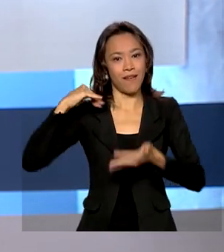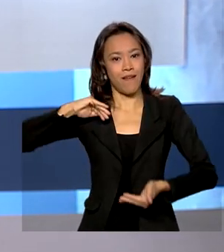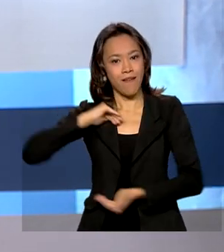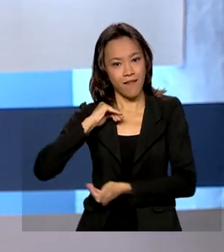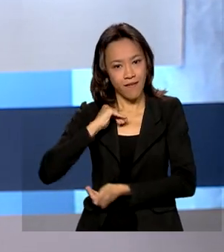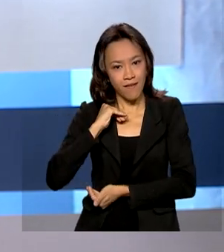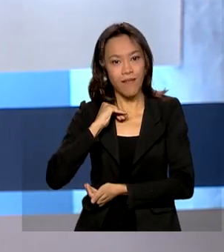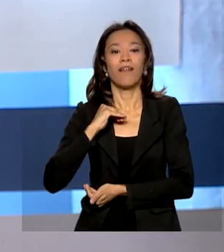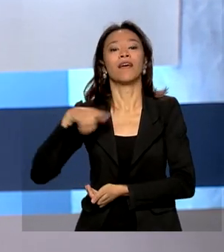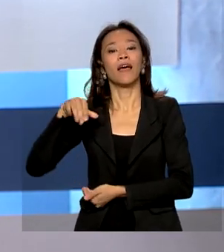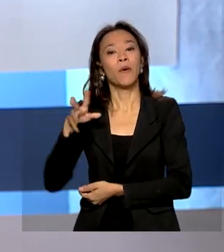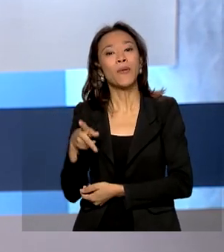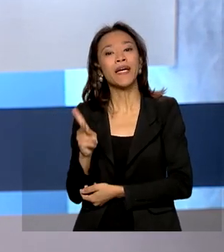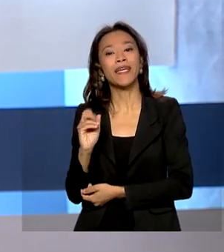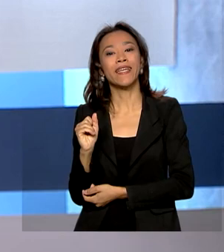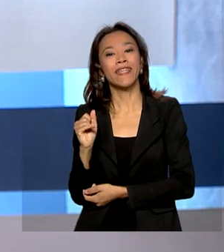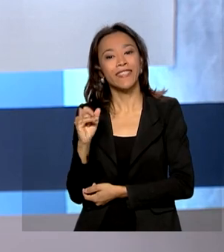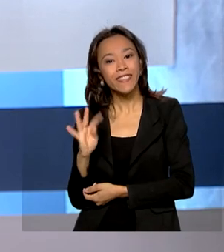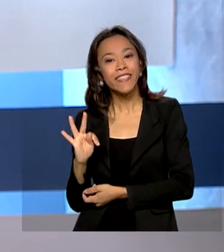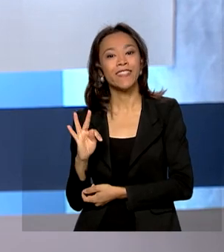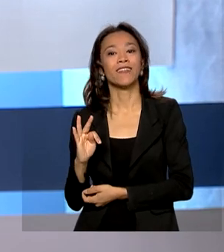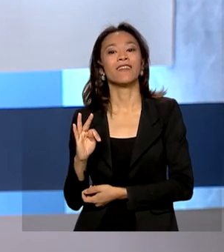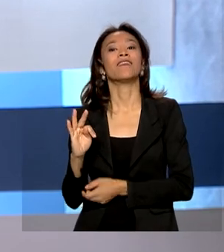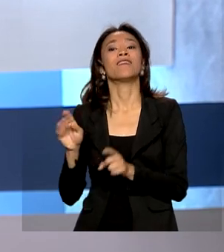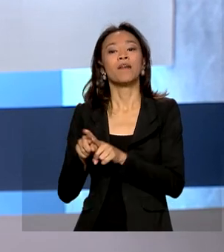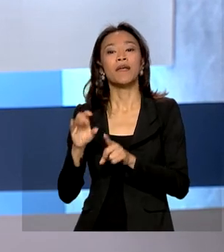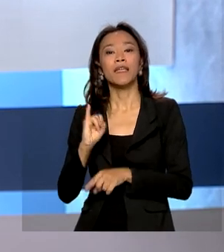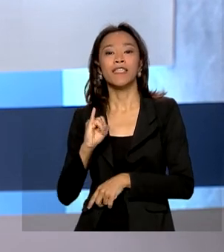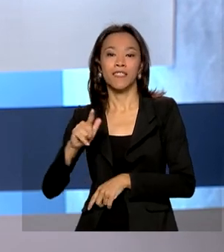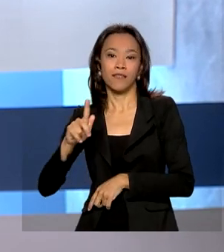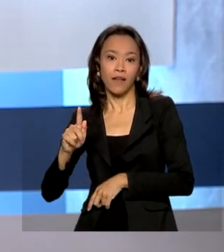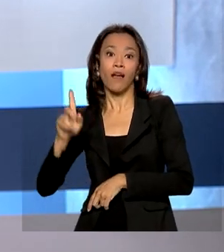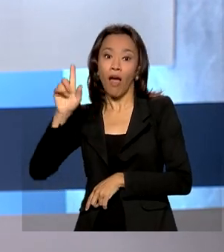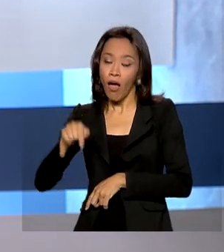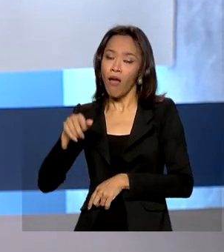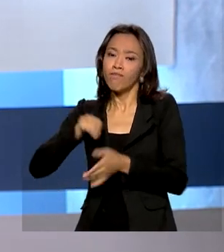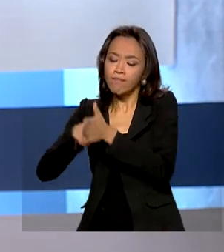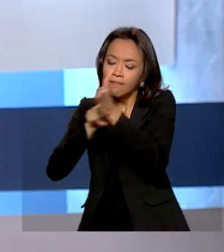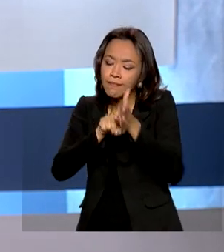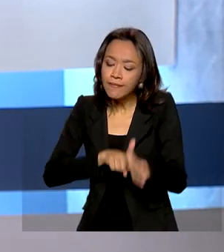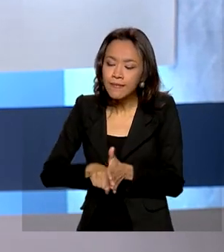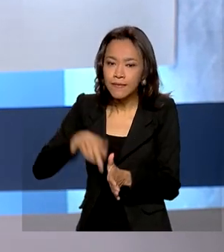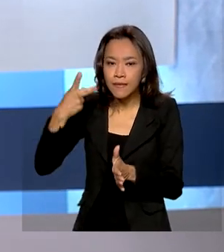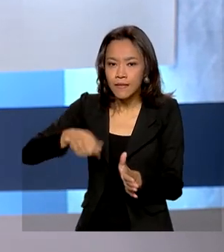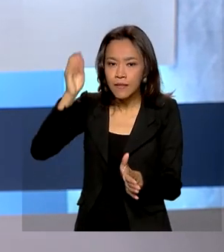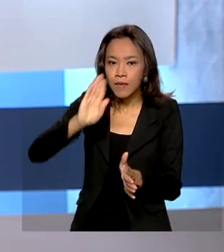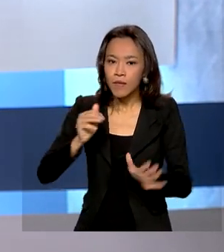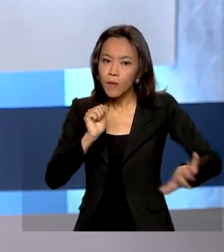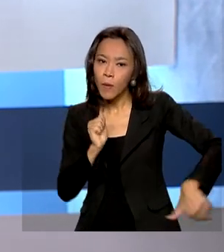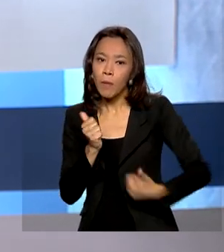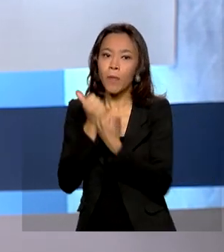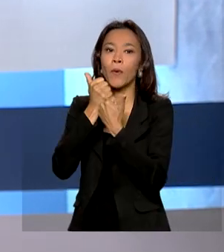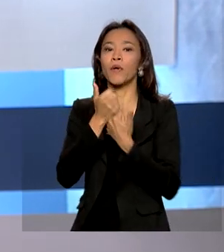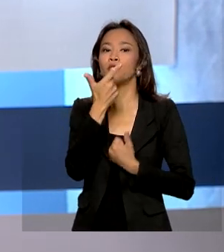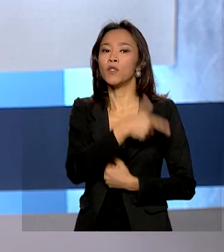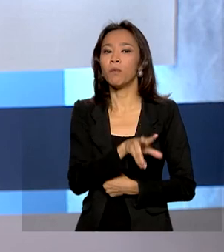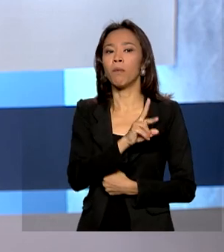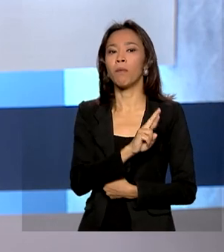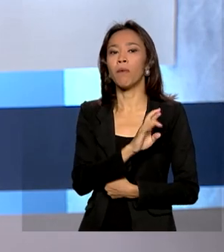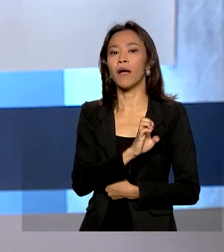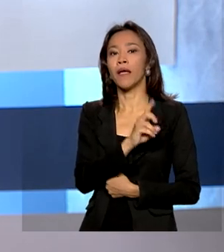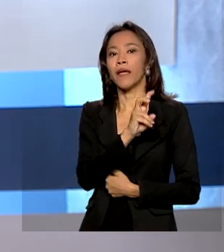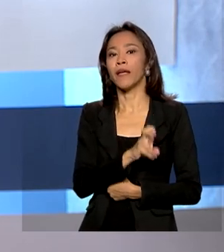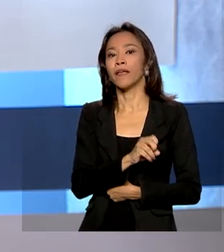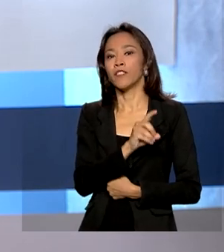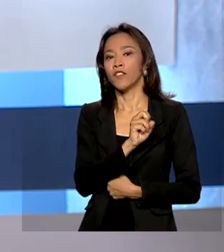kit Elisa covid-19 GG foi desenvolvido por pesquisadores do Brasil com apoio da rede vírus do Ministério da